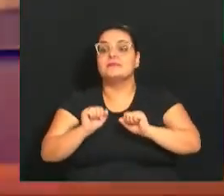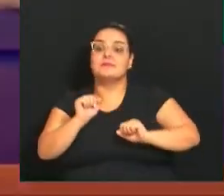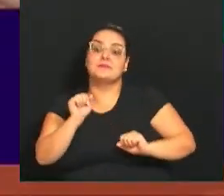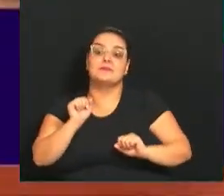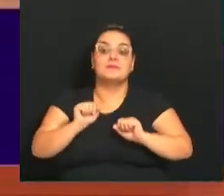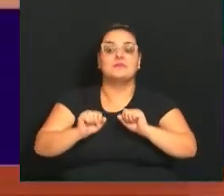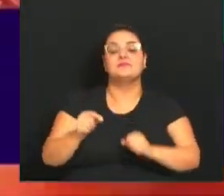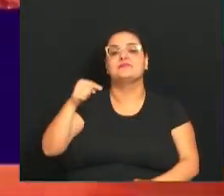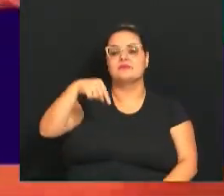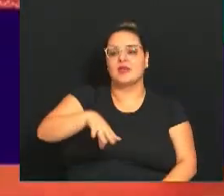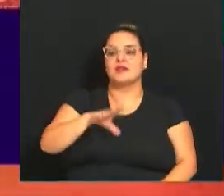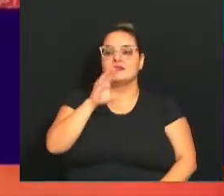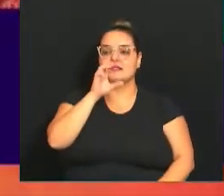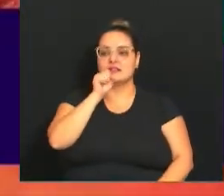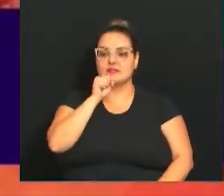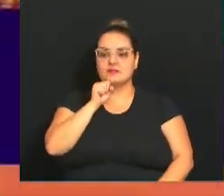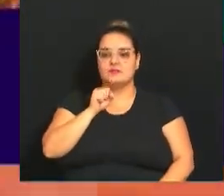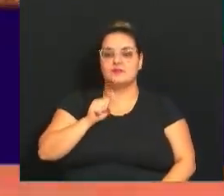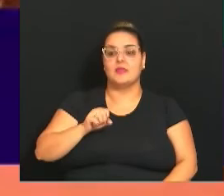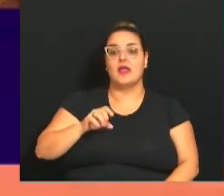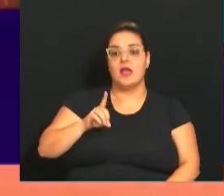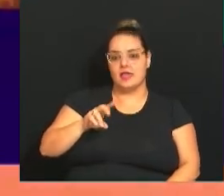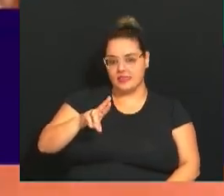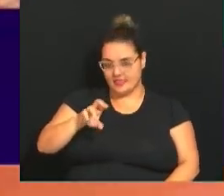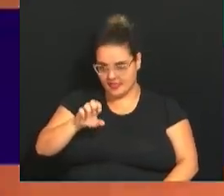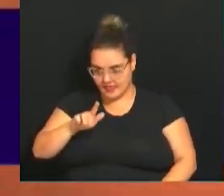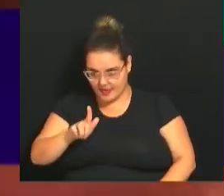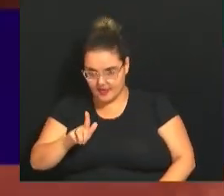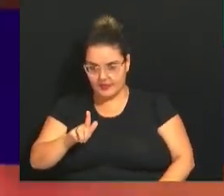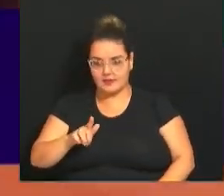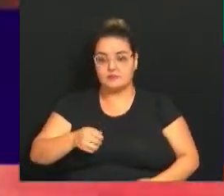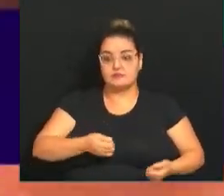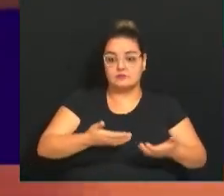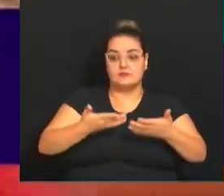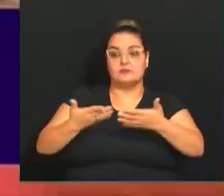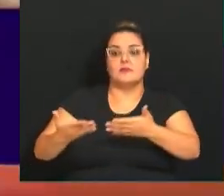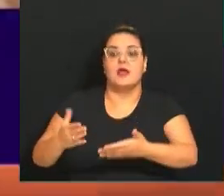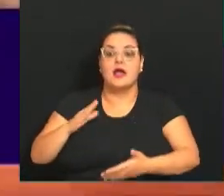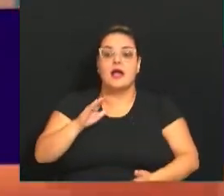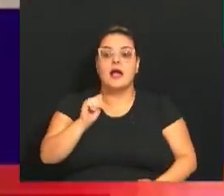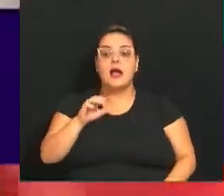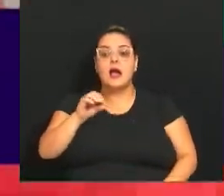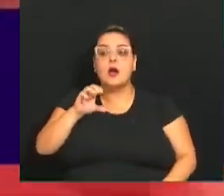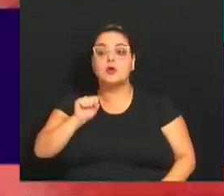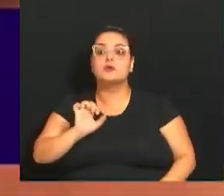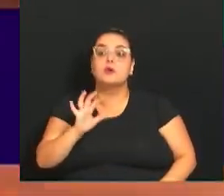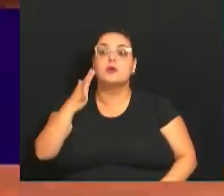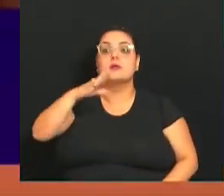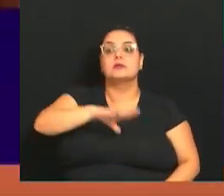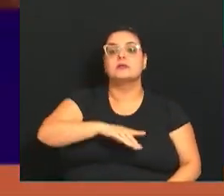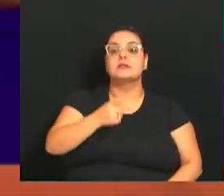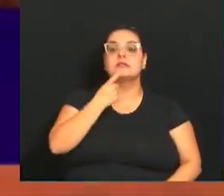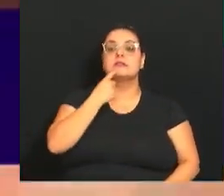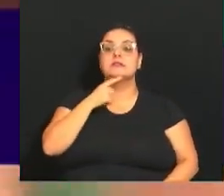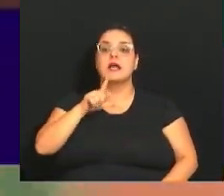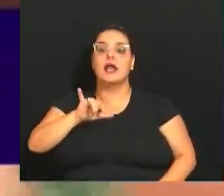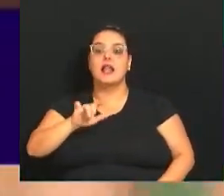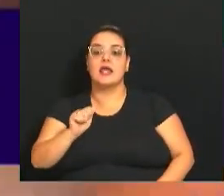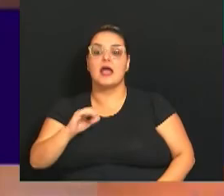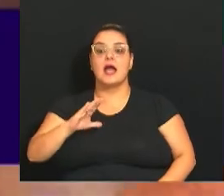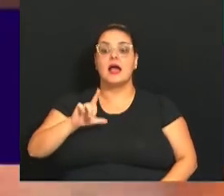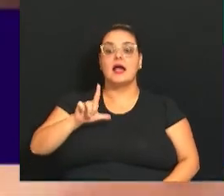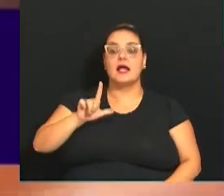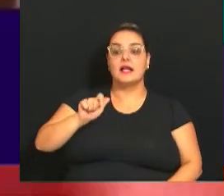Neste sábado, a drag Lia Clark se apresenta na Casa Caos, que acontece em Campinas. Lia Clark é funkeira e uma